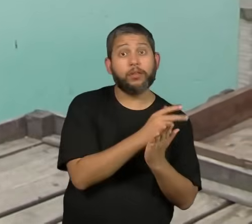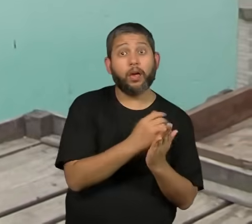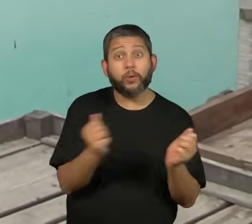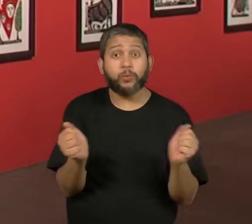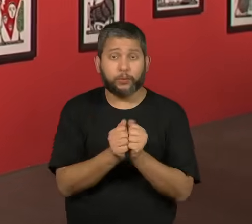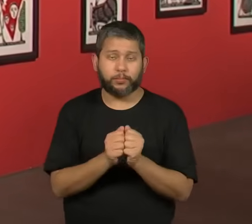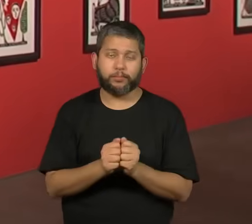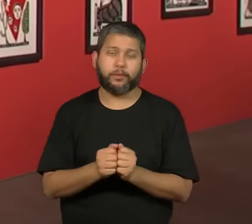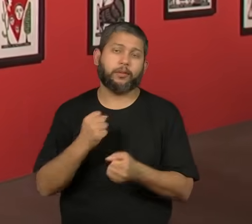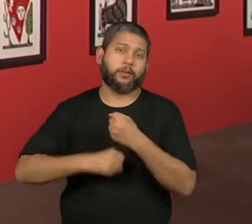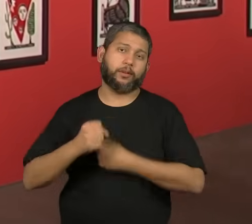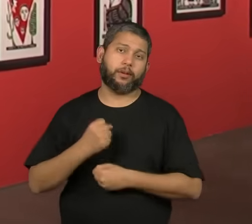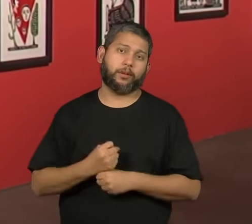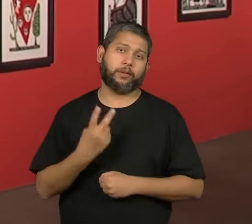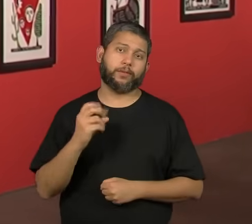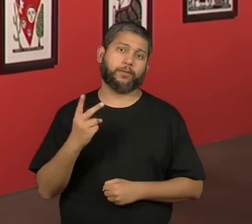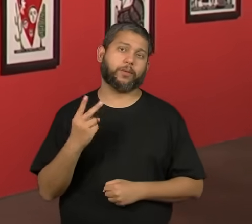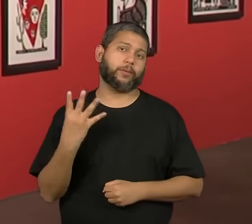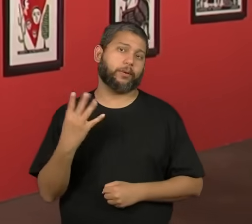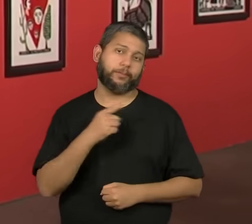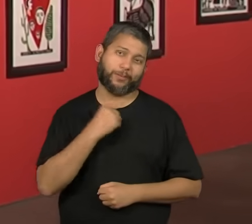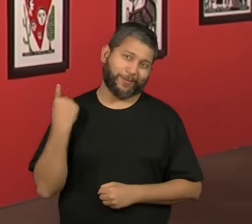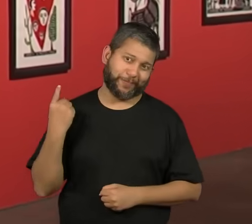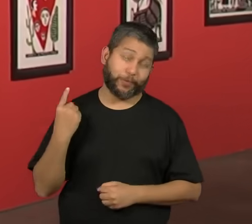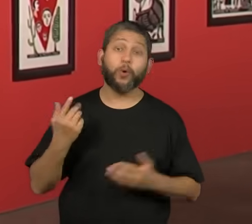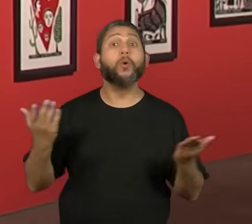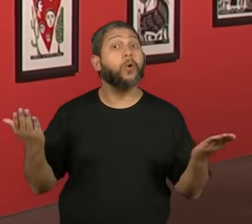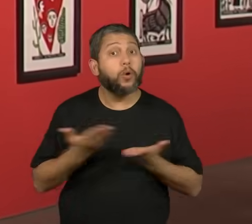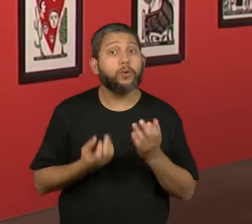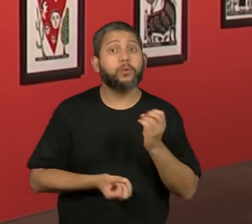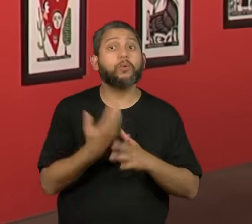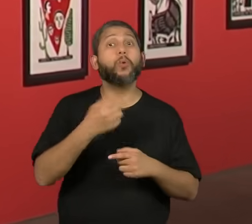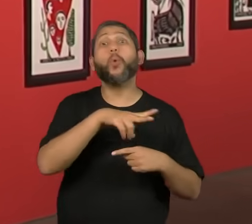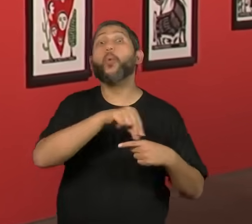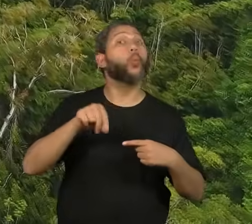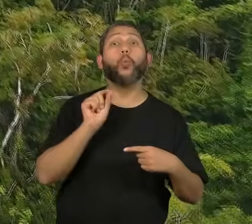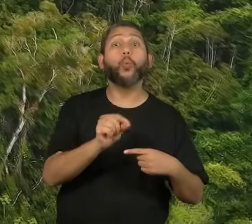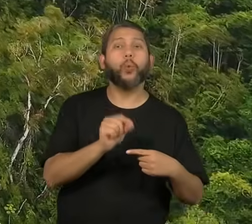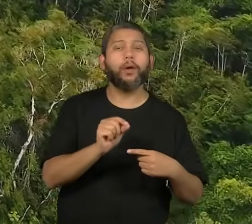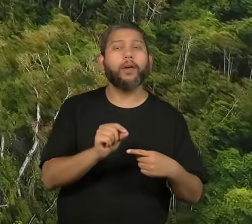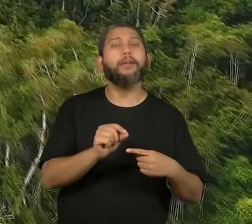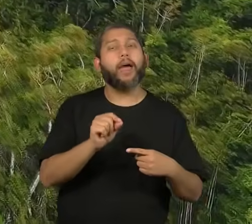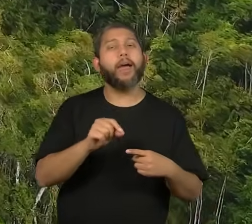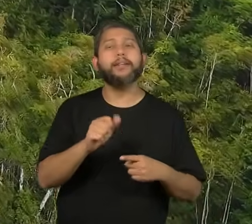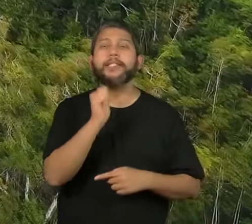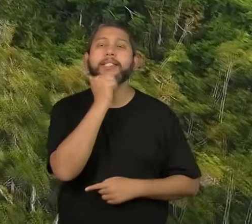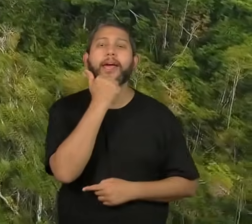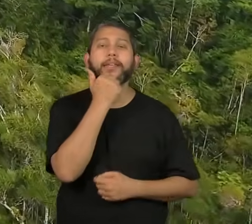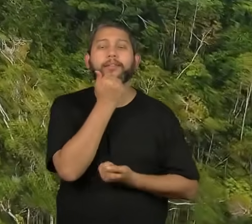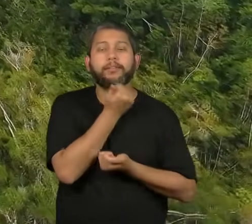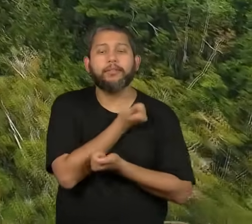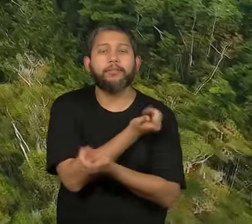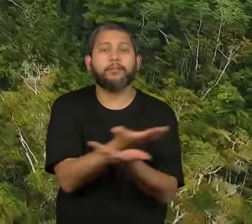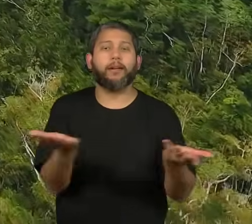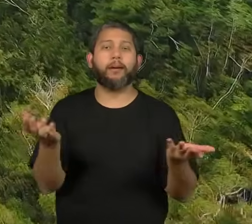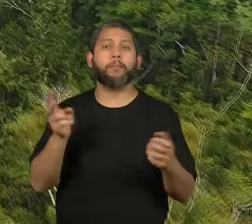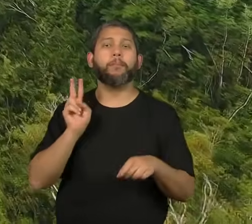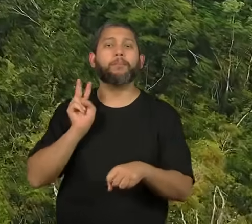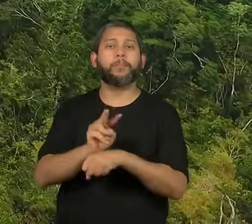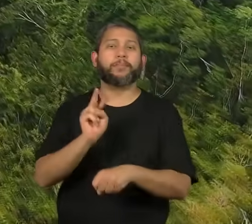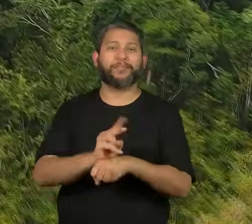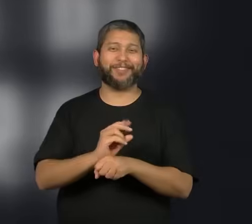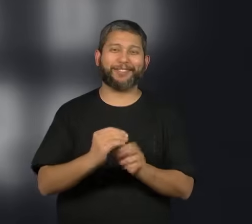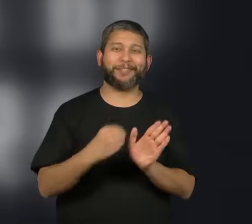2024. Hoje, o cordel abraça a ciência para chamar a atenção para a necessidade de proteger a